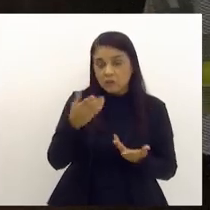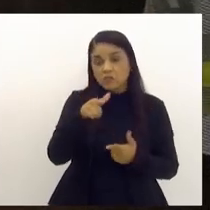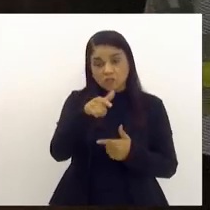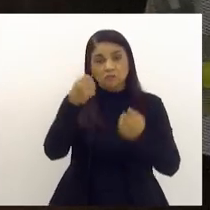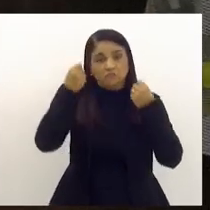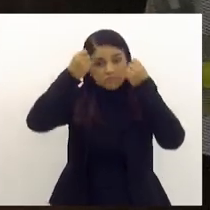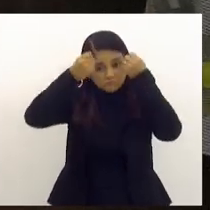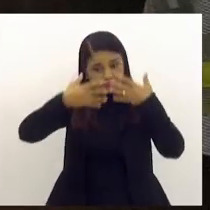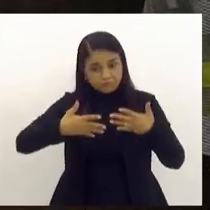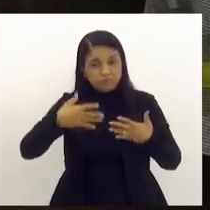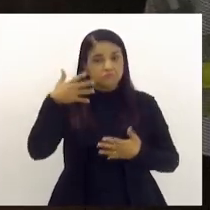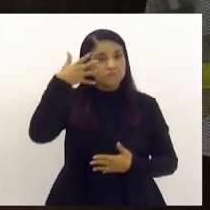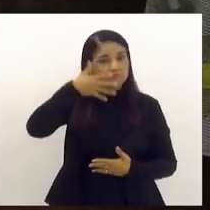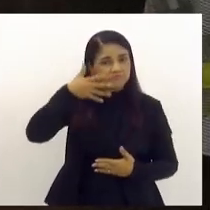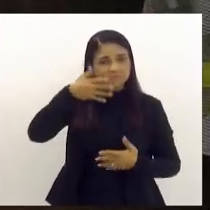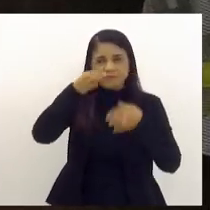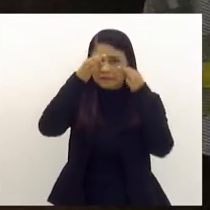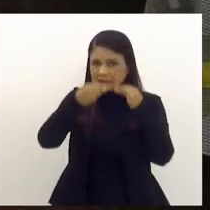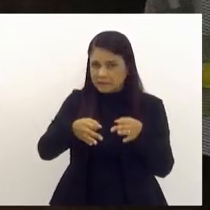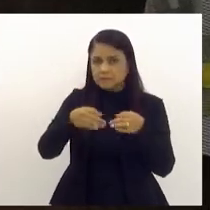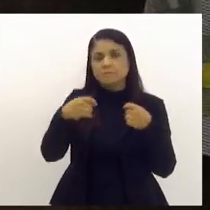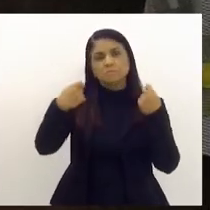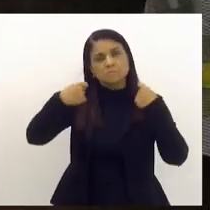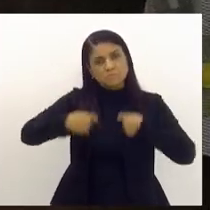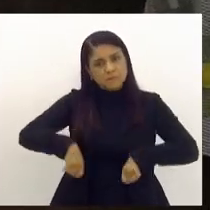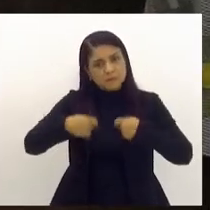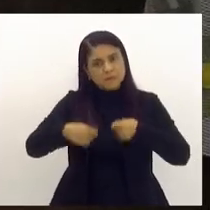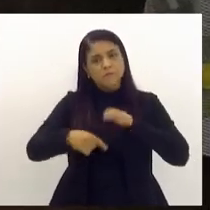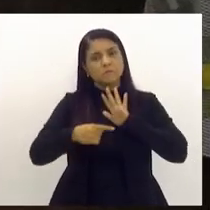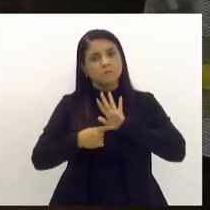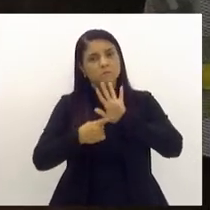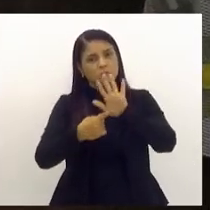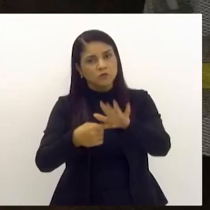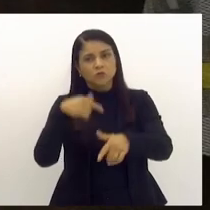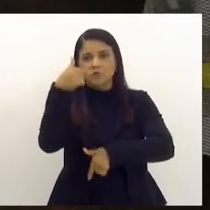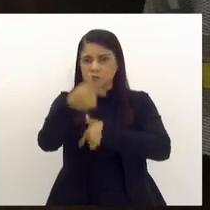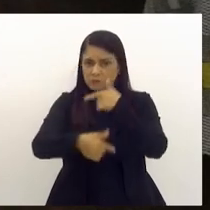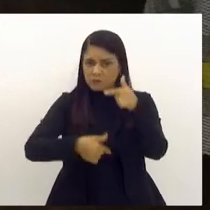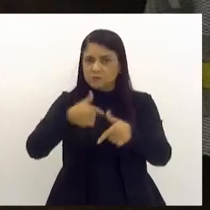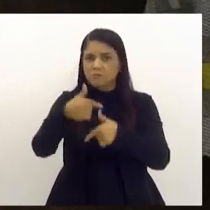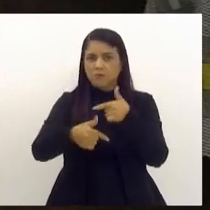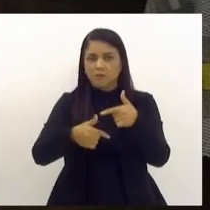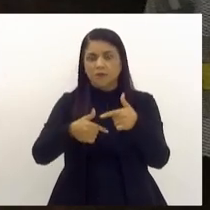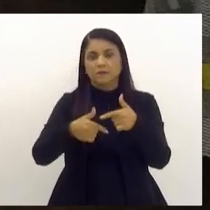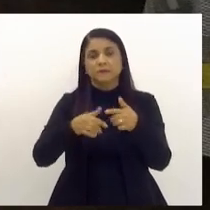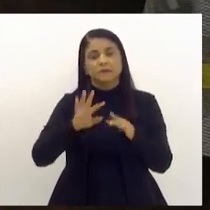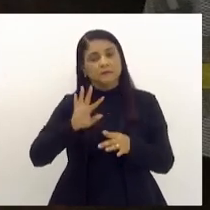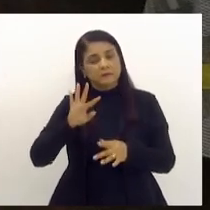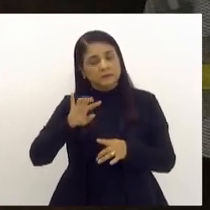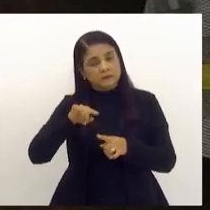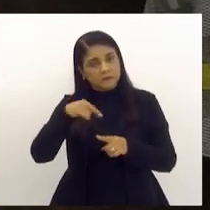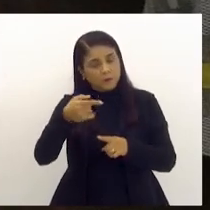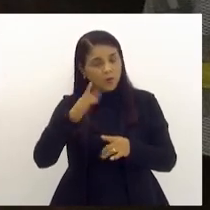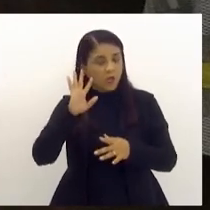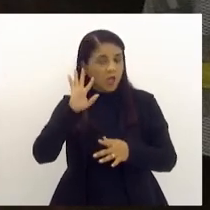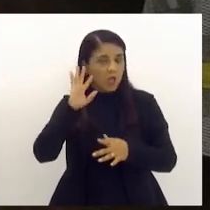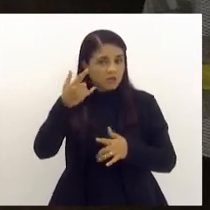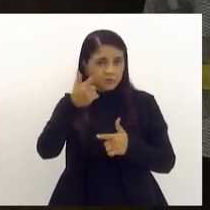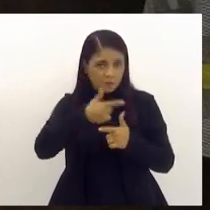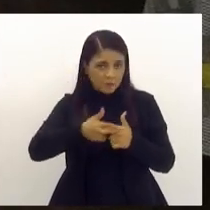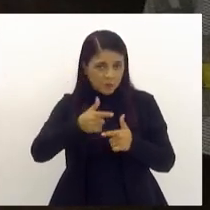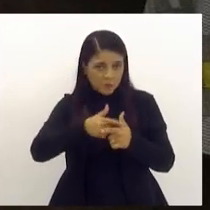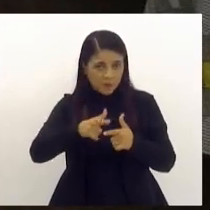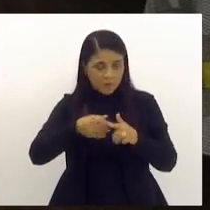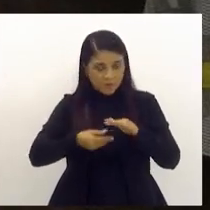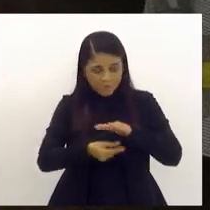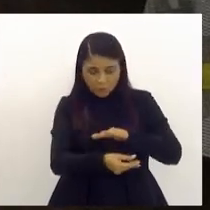muito certeiro. Nós temos que mostrar o trabalho e, logo depois de resolver a história dos fundos, concentrar na parte